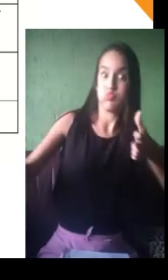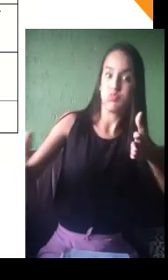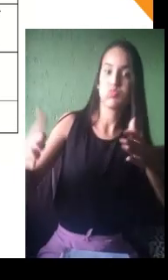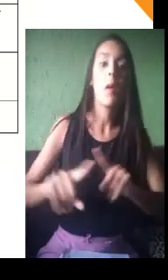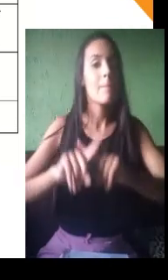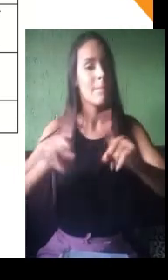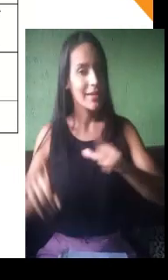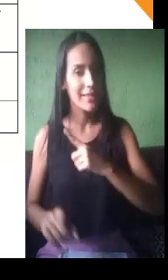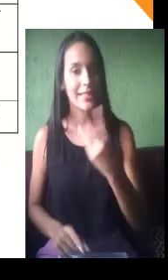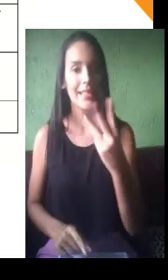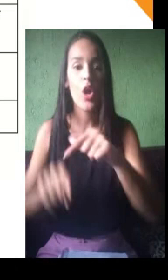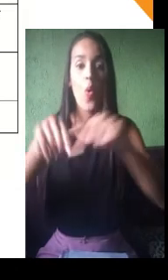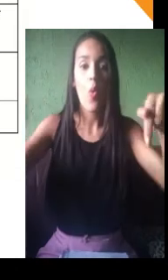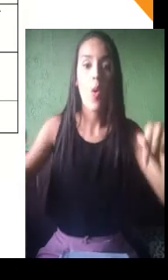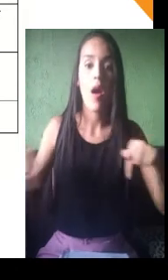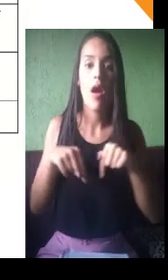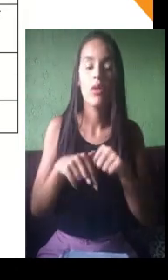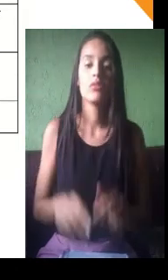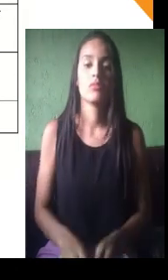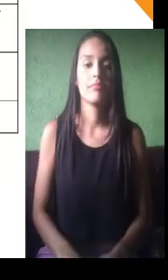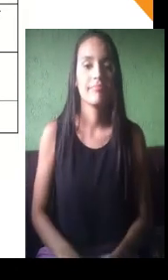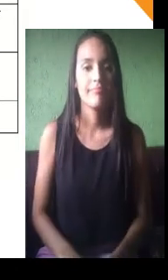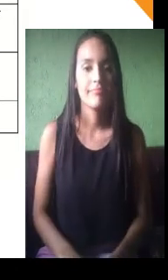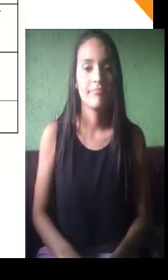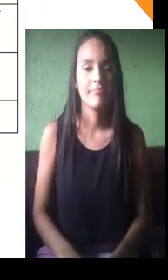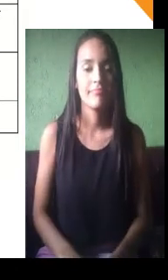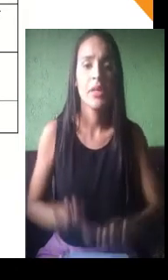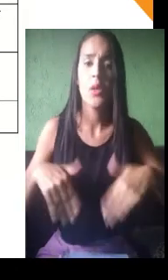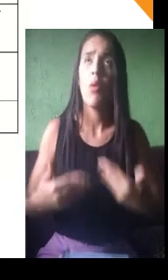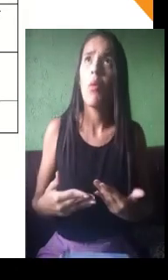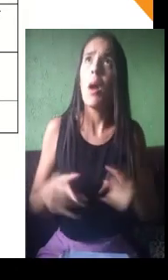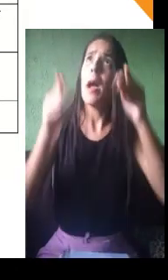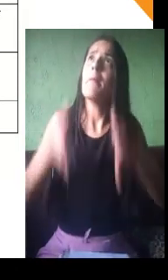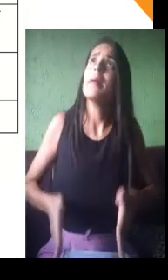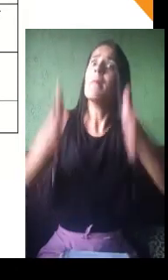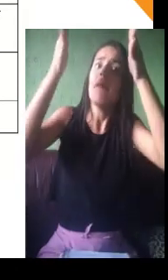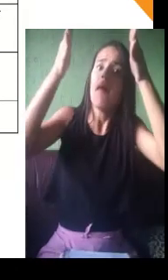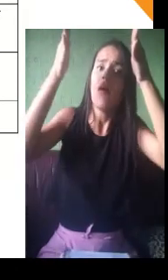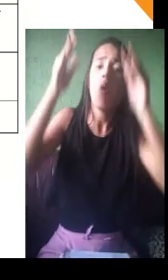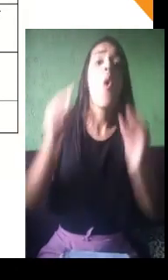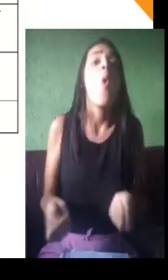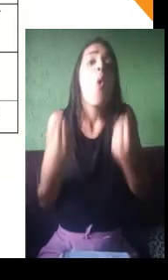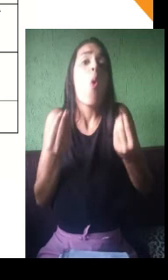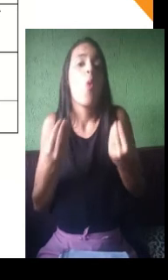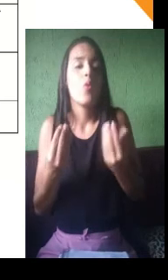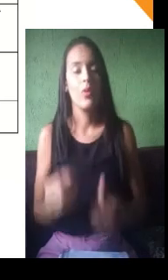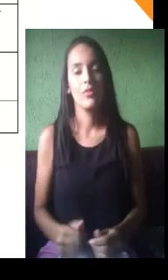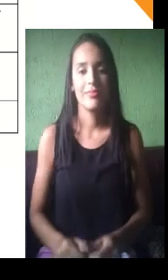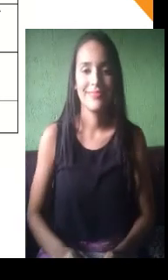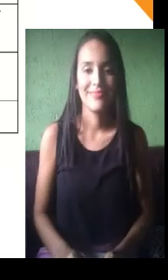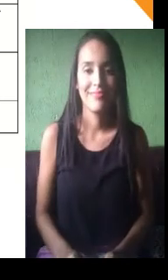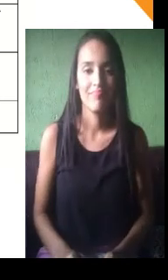situada em um determinado espaço, que é a festa, a presença de personagens, e se conta uma pequena história, alguém que